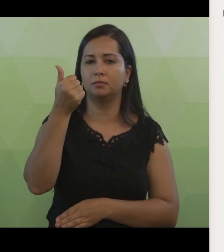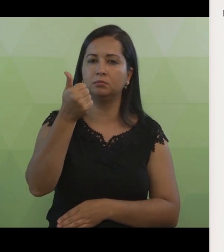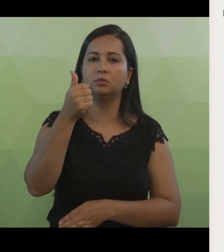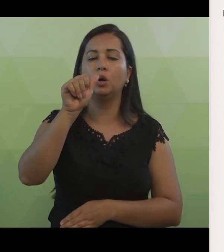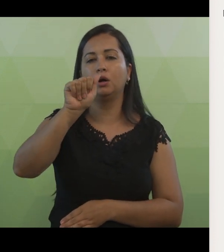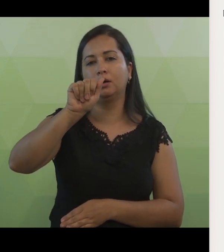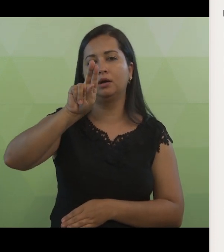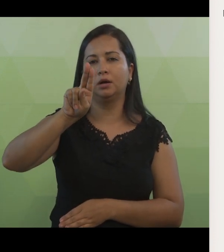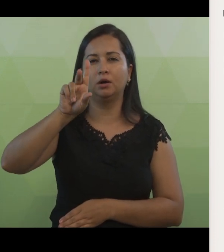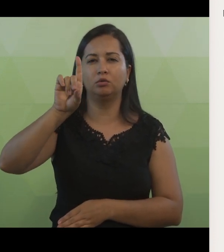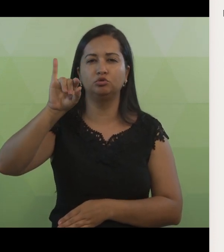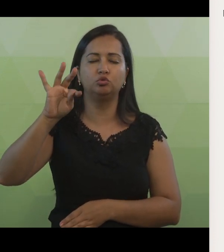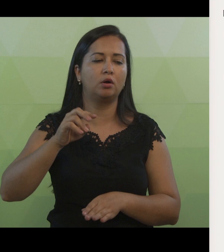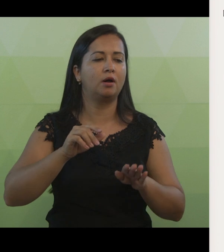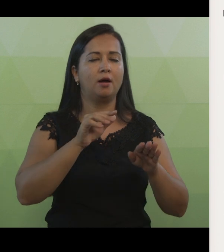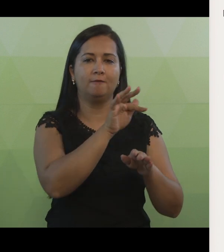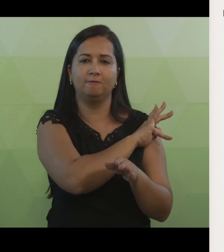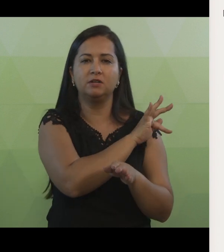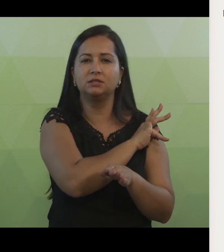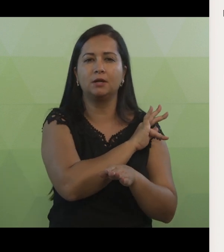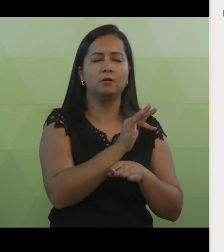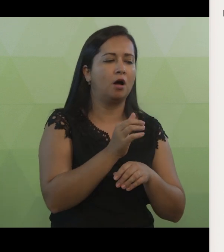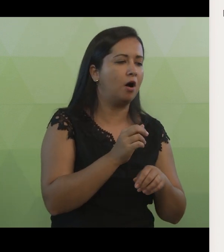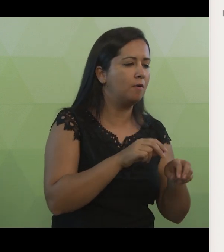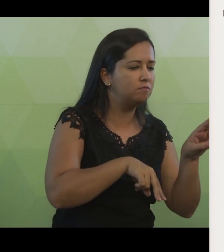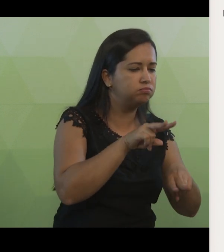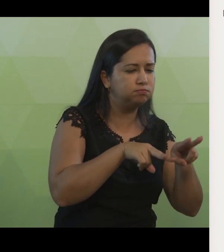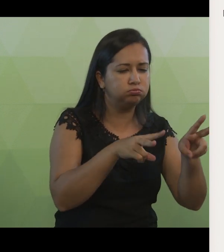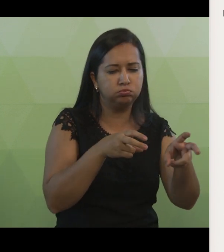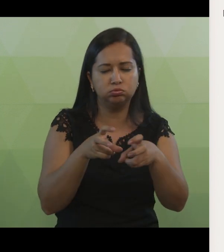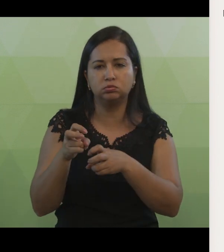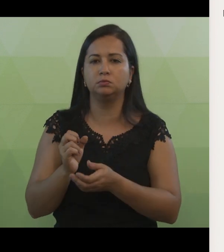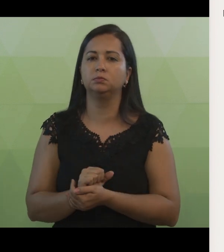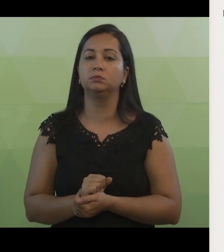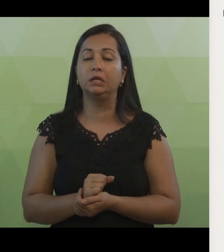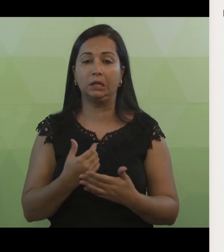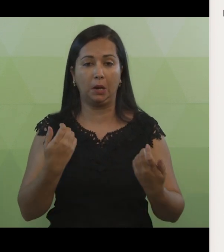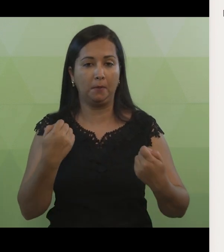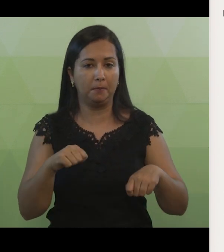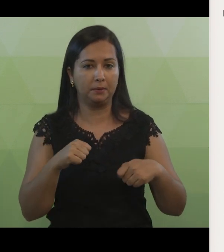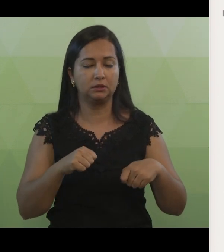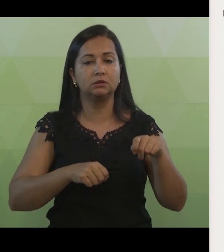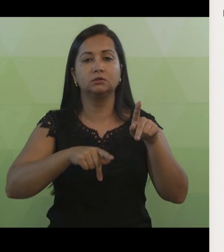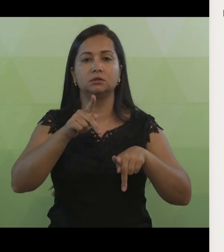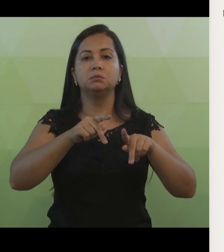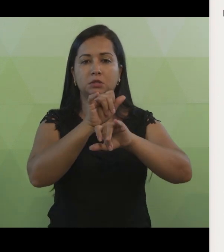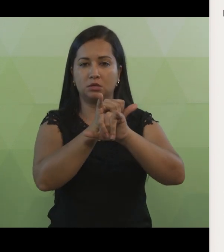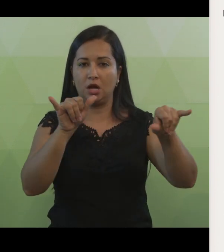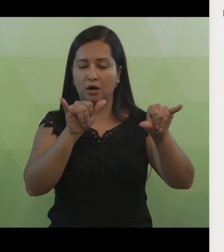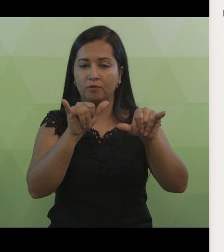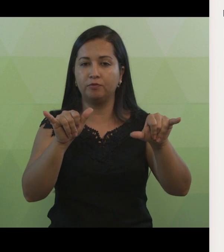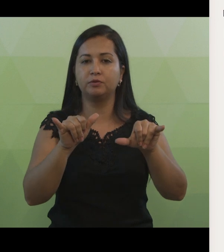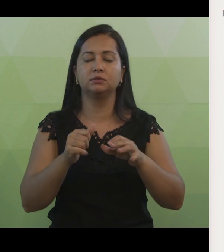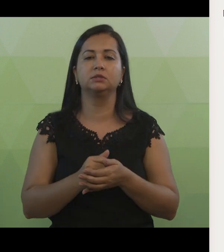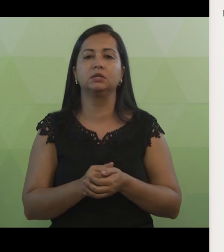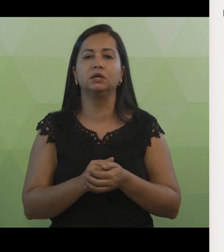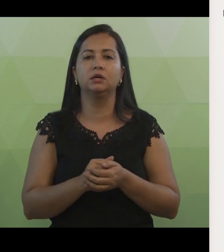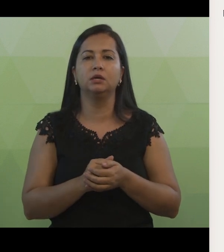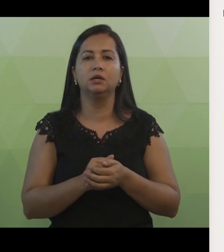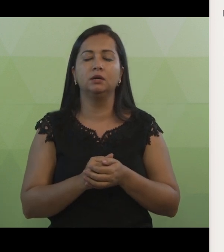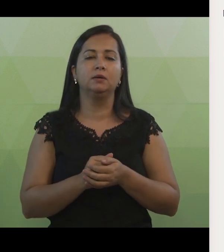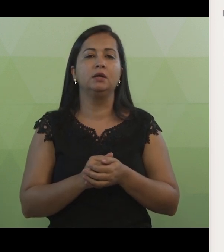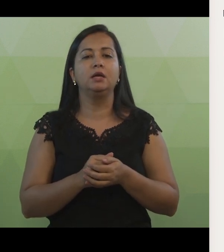atividades, os objetivos, as pessoas a ser consultadas ou informadas, o fluxo de trabalho e outras tarefas devem ser